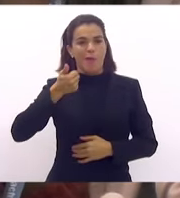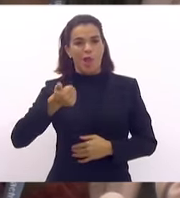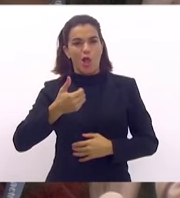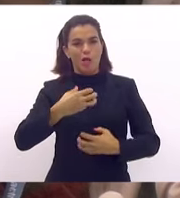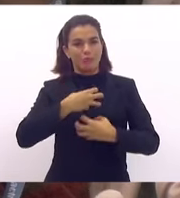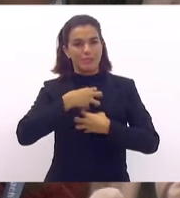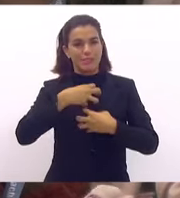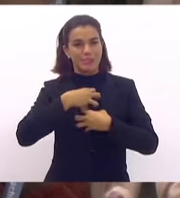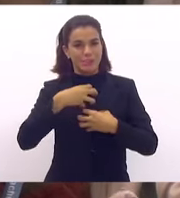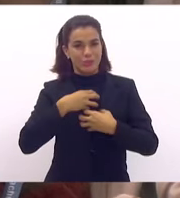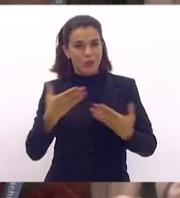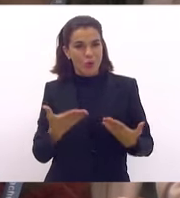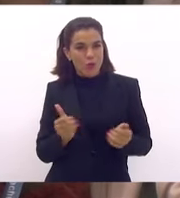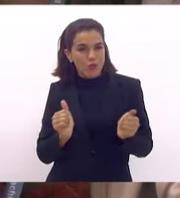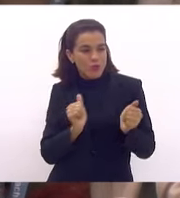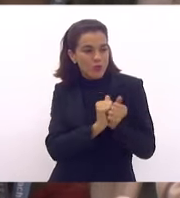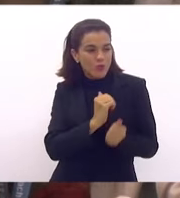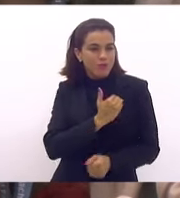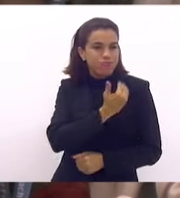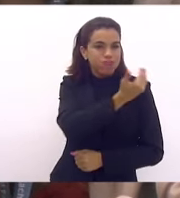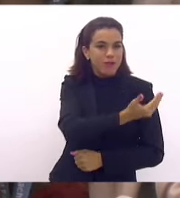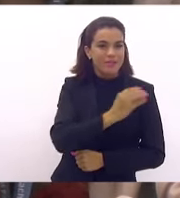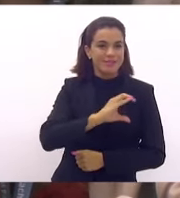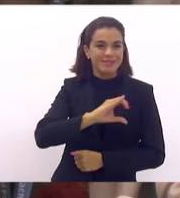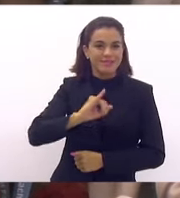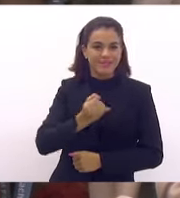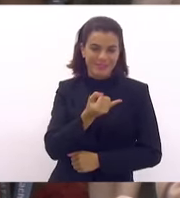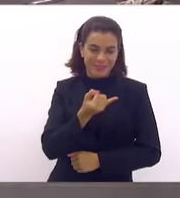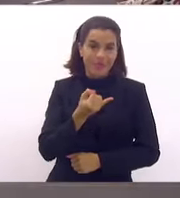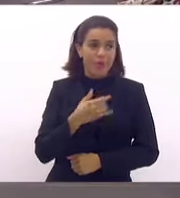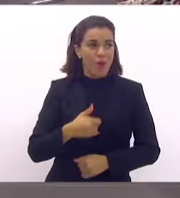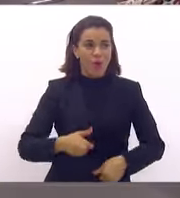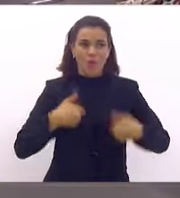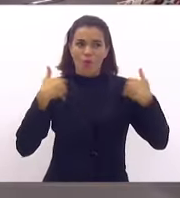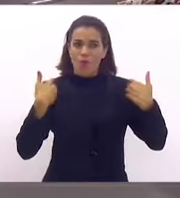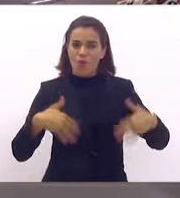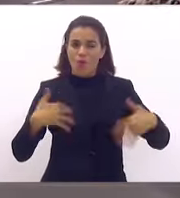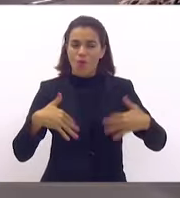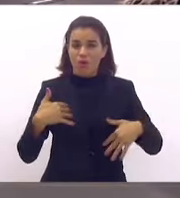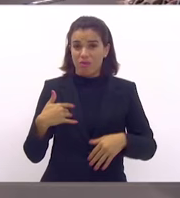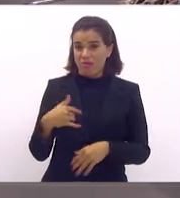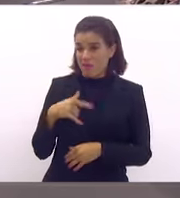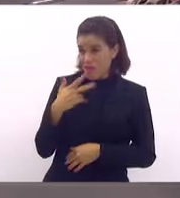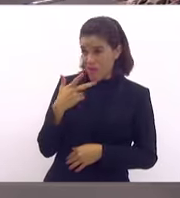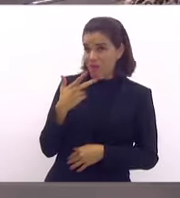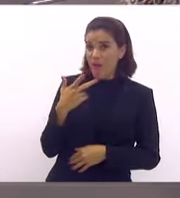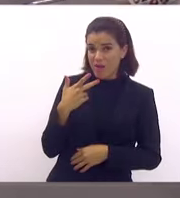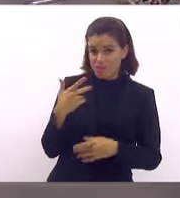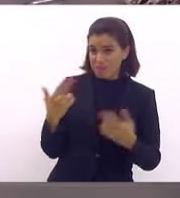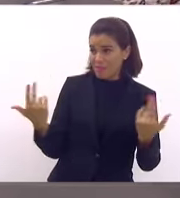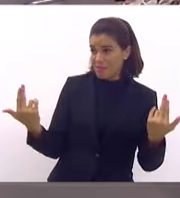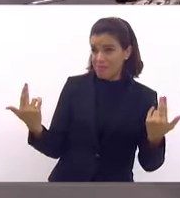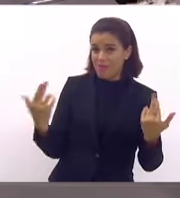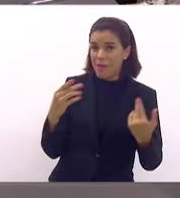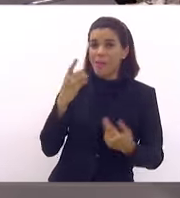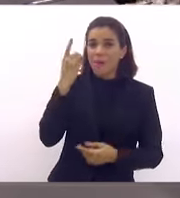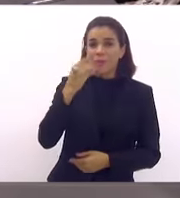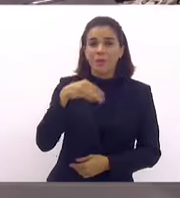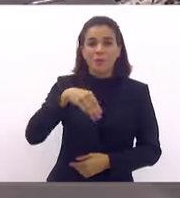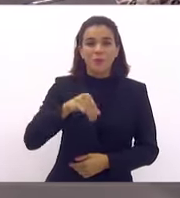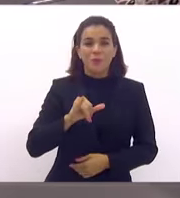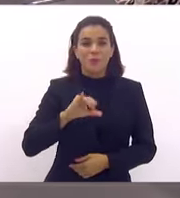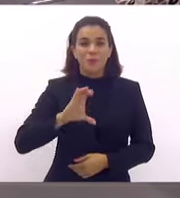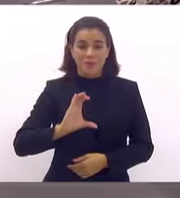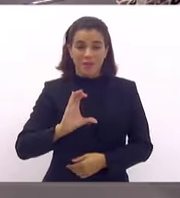estar hoje na CCJ ao seu lado. Muito obrigado pela honra. Pô, que honra, a honra é minha. Eu quero dizer que eu reconheço isso publicamente, sempre. Às vezes com